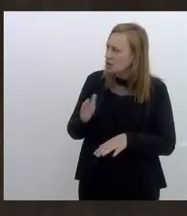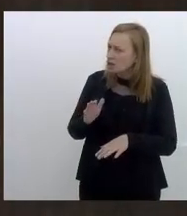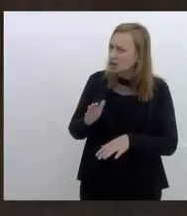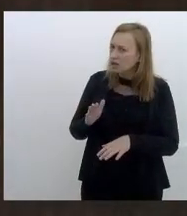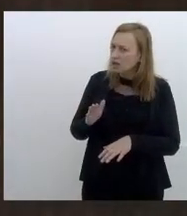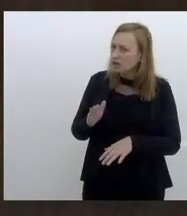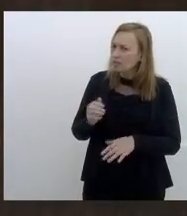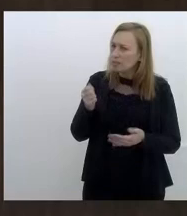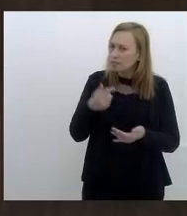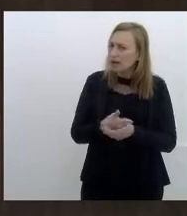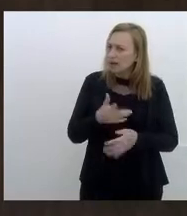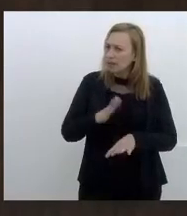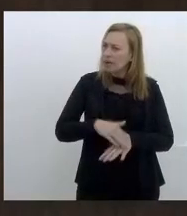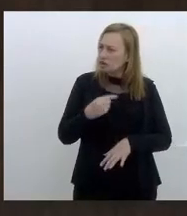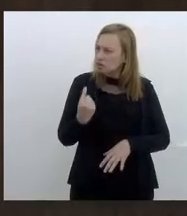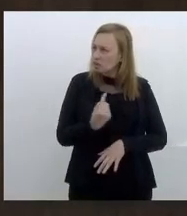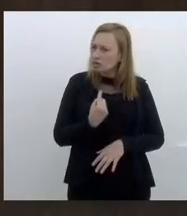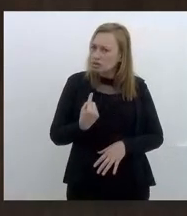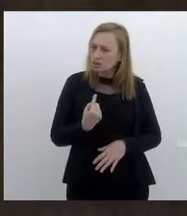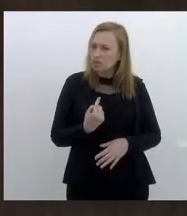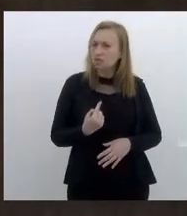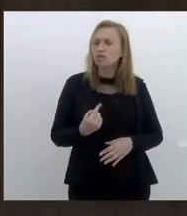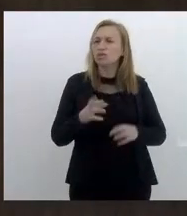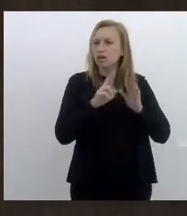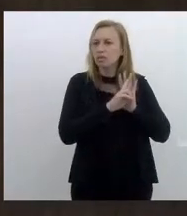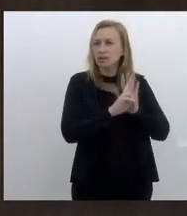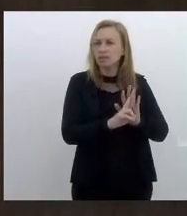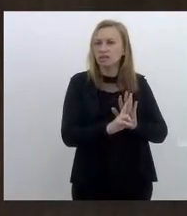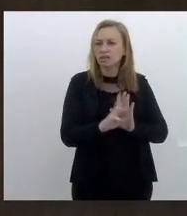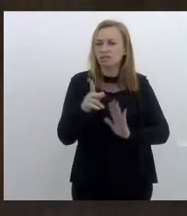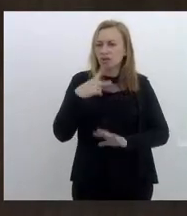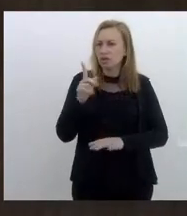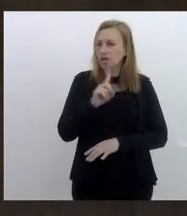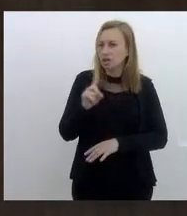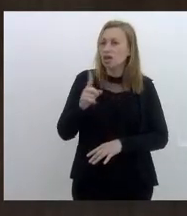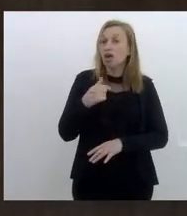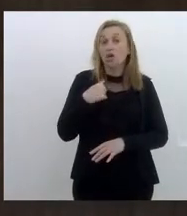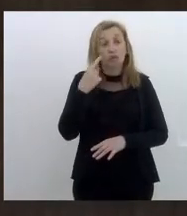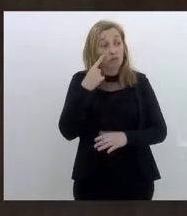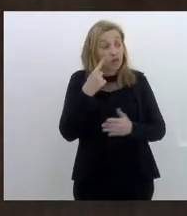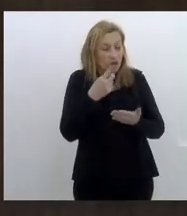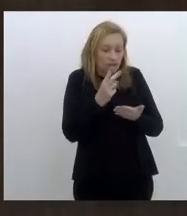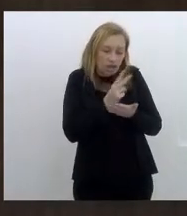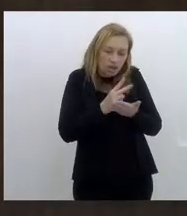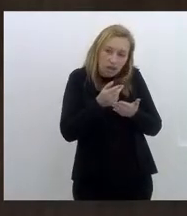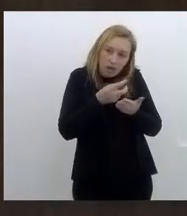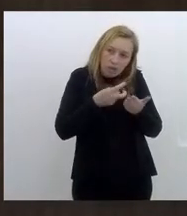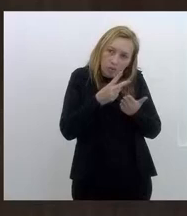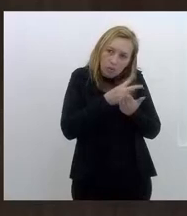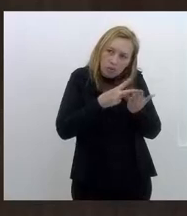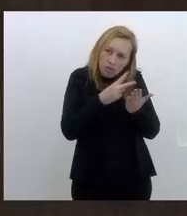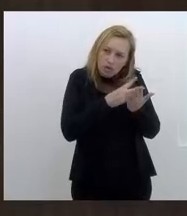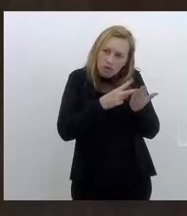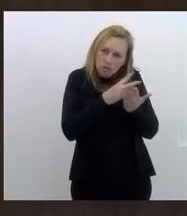alíquota embora o representante aí afirmou que não eu fui buscar agora tava até anotando